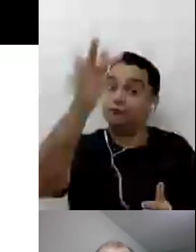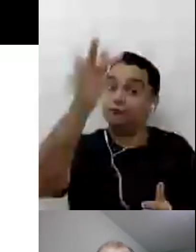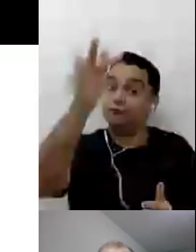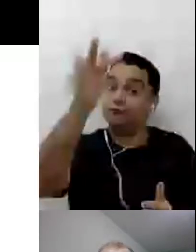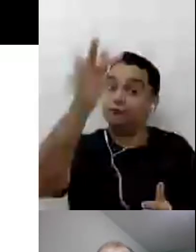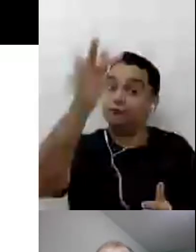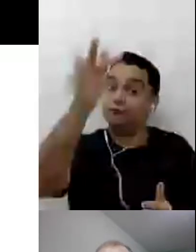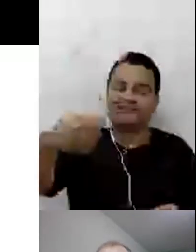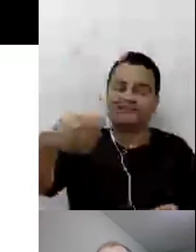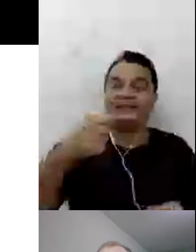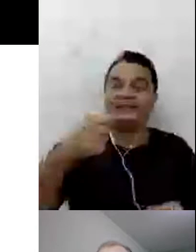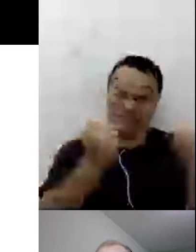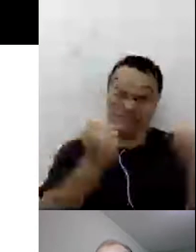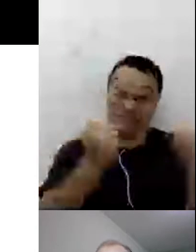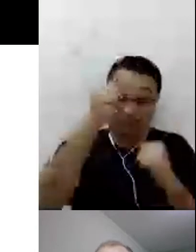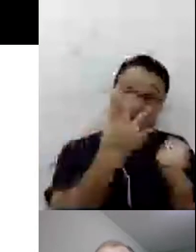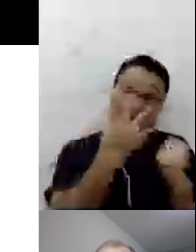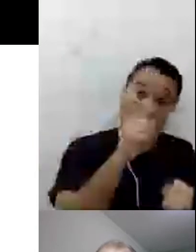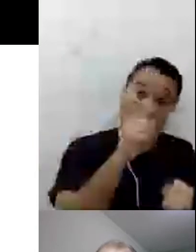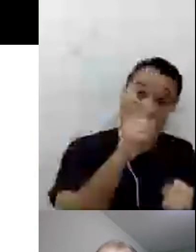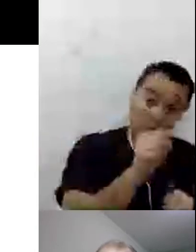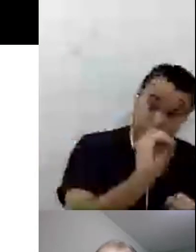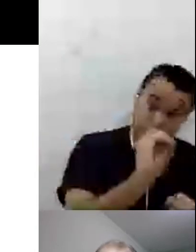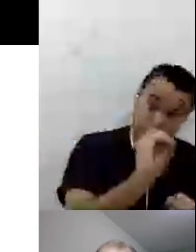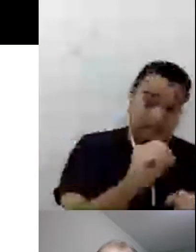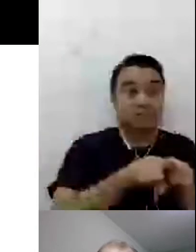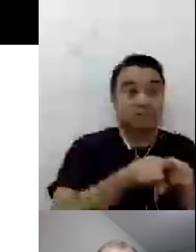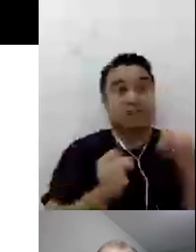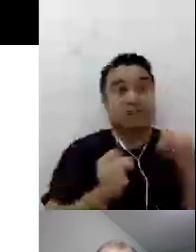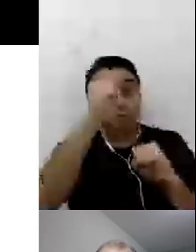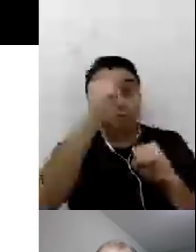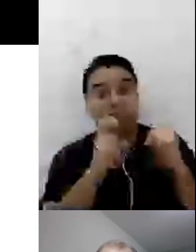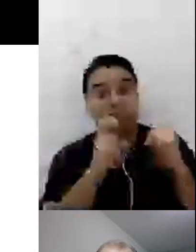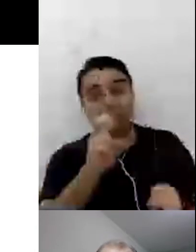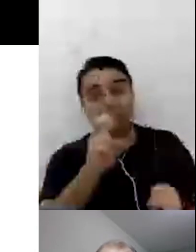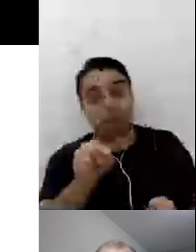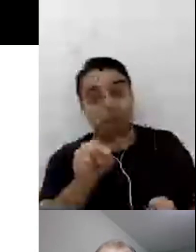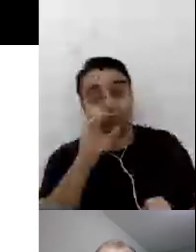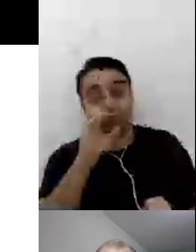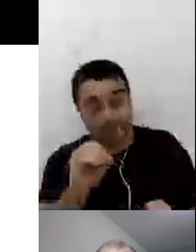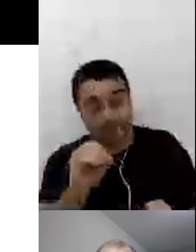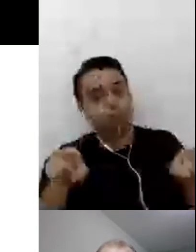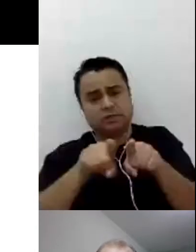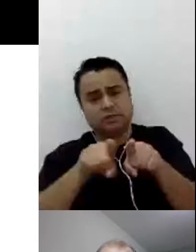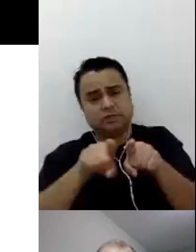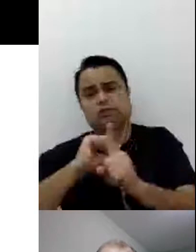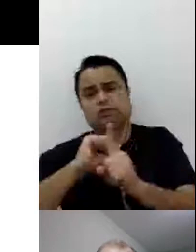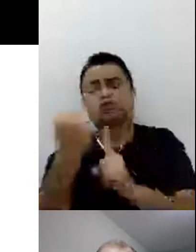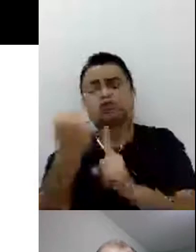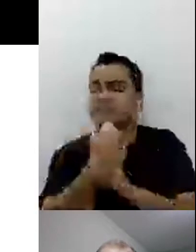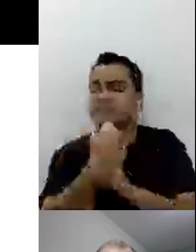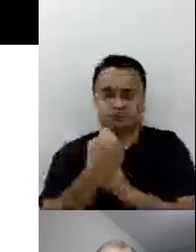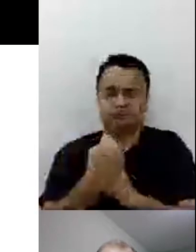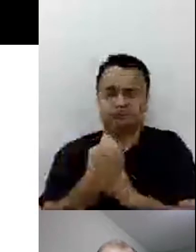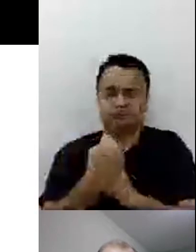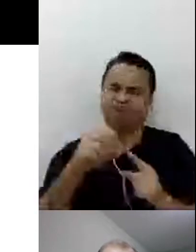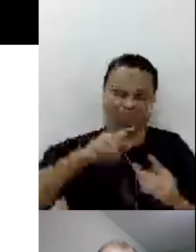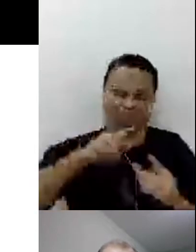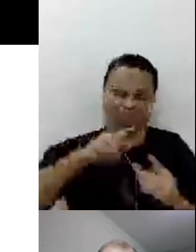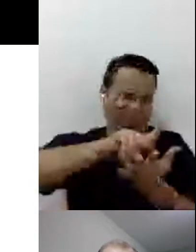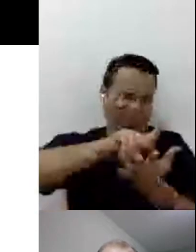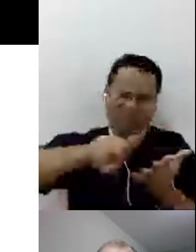indústria 4.0, 5.0 e até mesmo para a sociedade, né? Então, veja que aqui quão grande é o portfólio, o leque